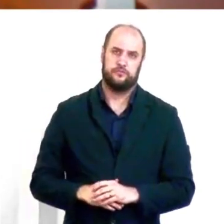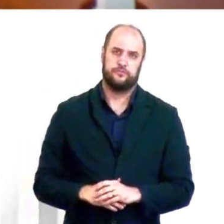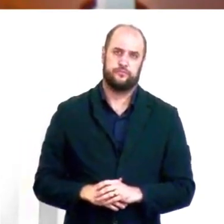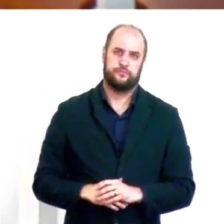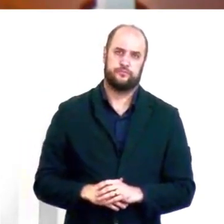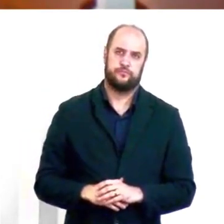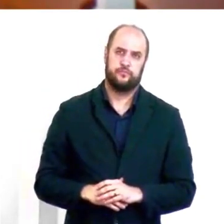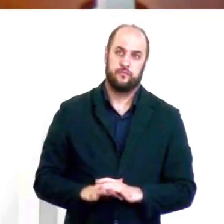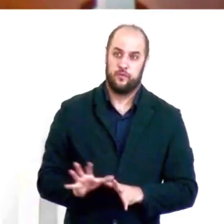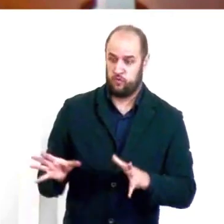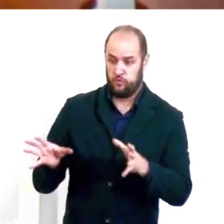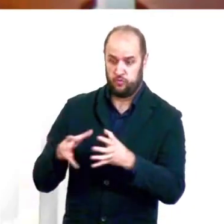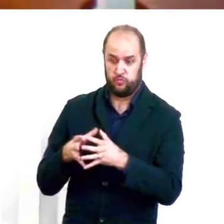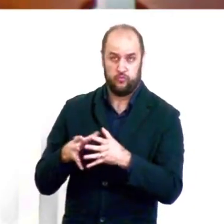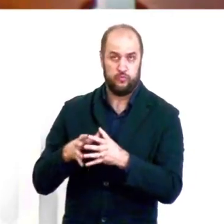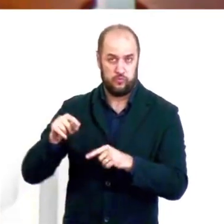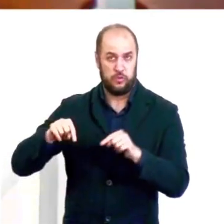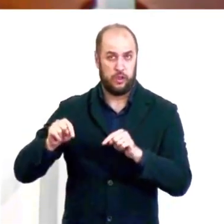manchado